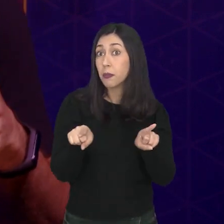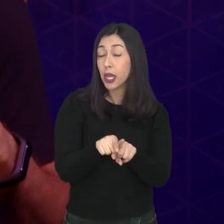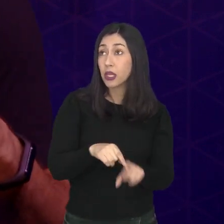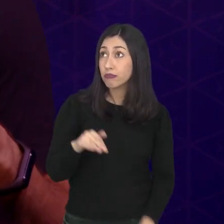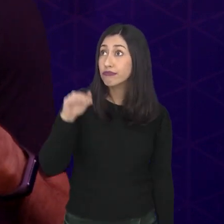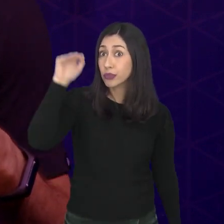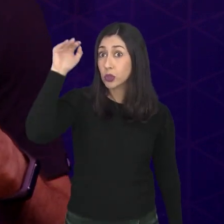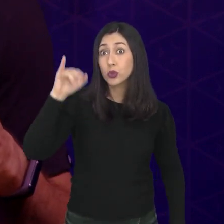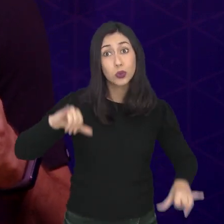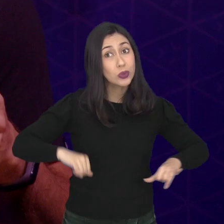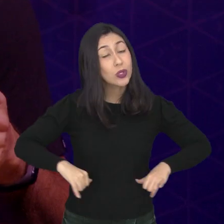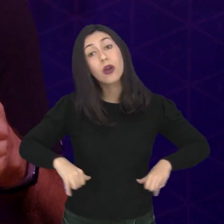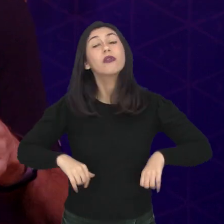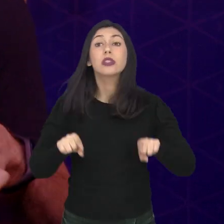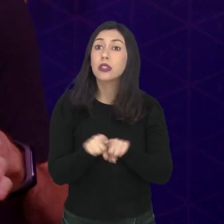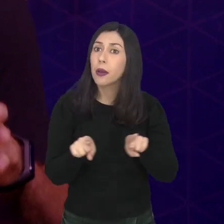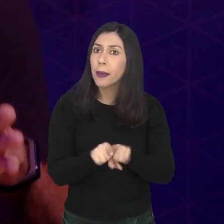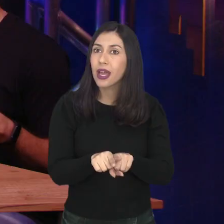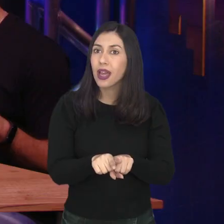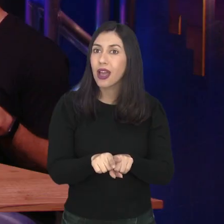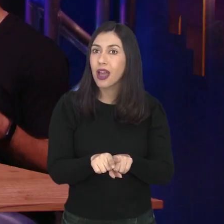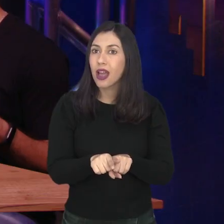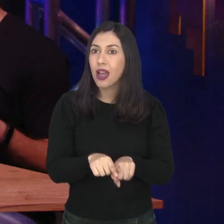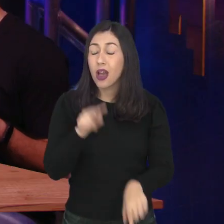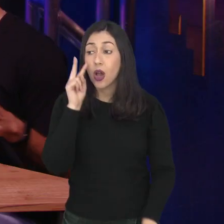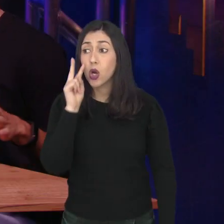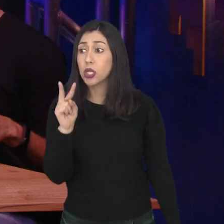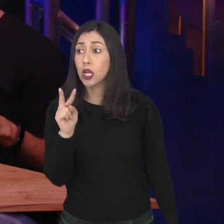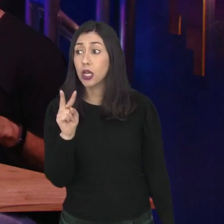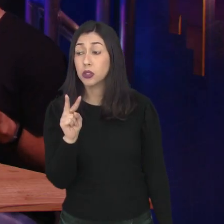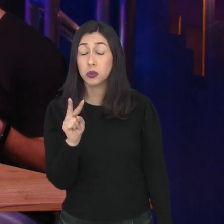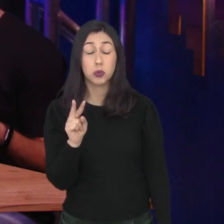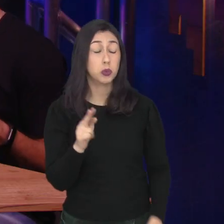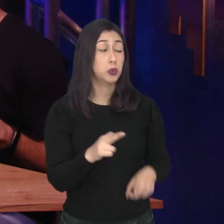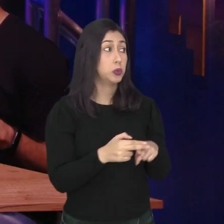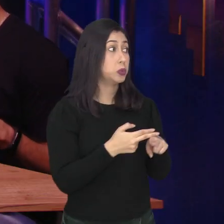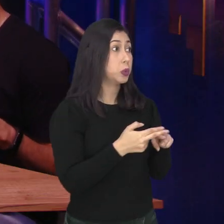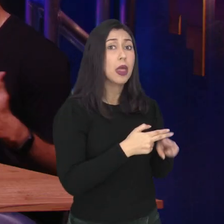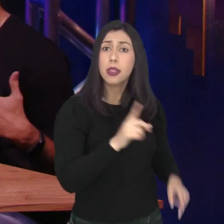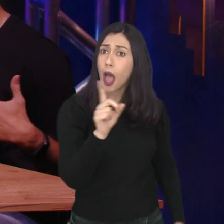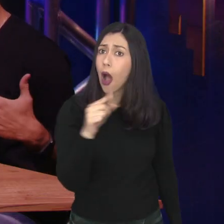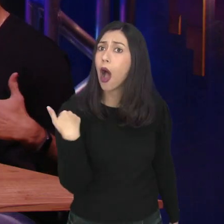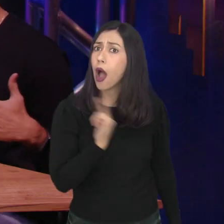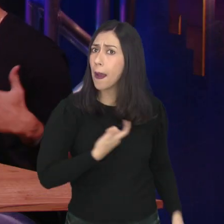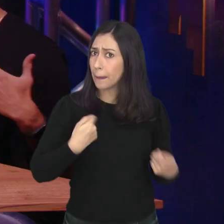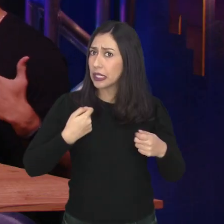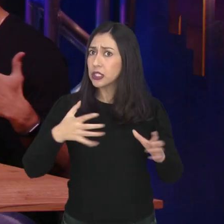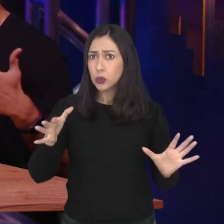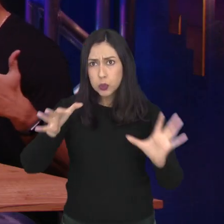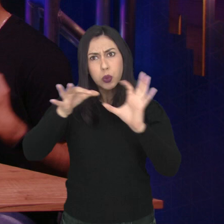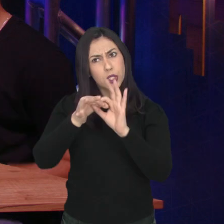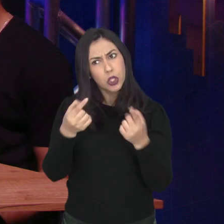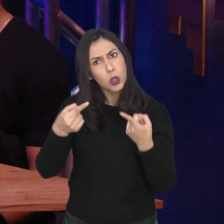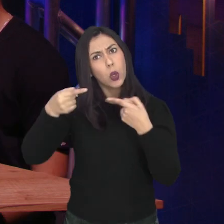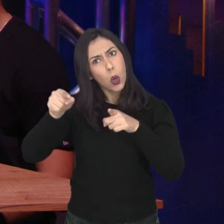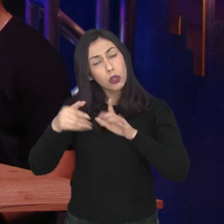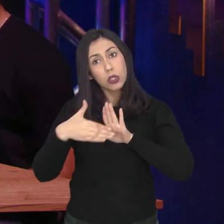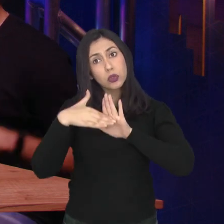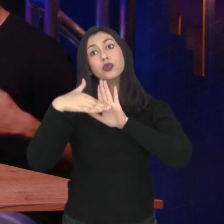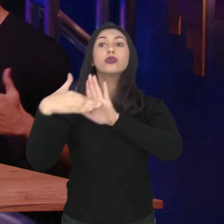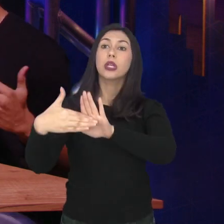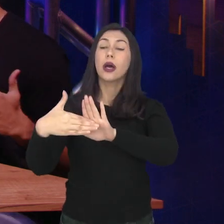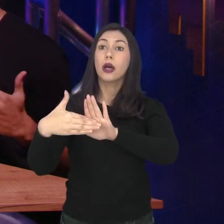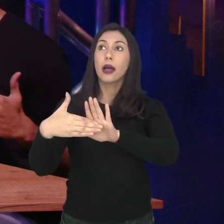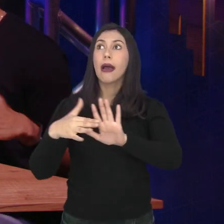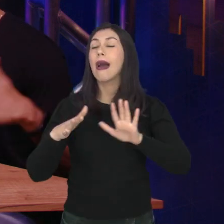com adultos também, né? Não passa um pano para valentão, não. A gente tem que se unir contra esses caras,